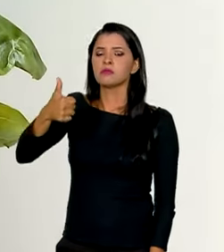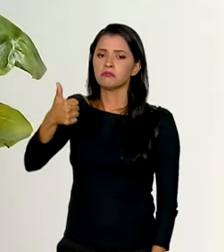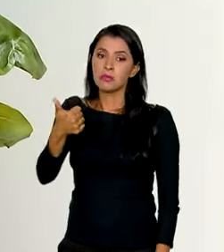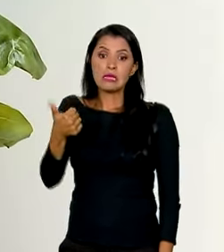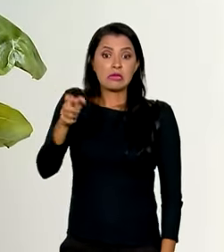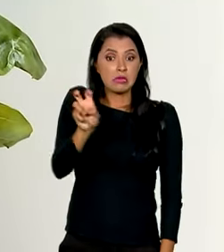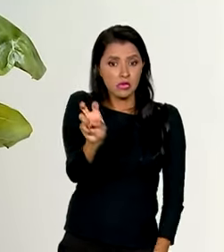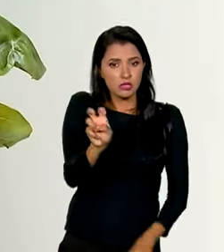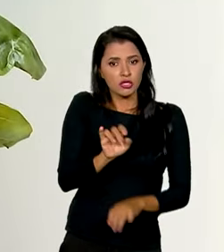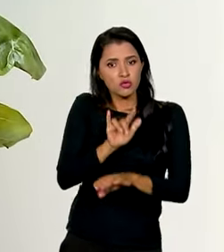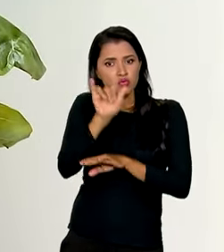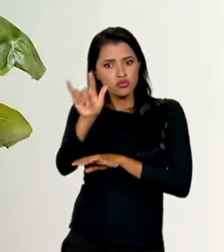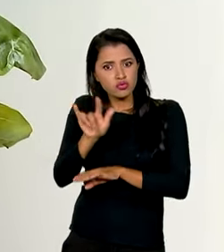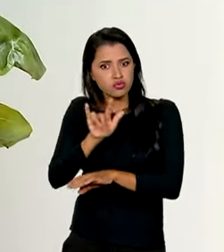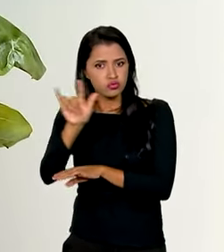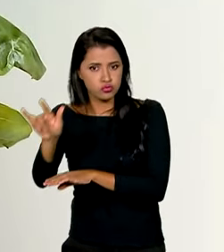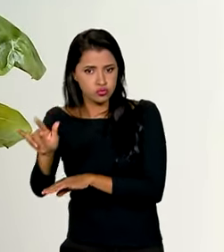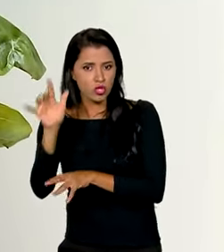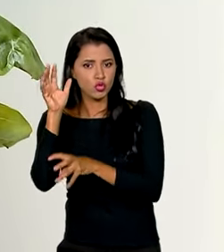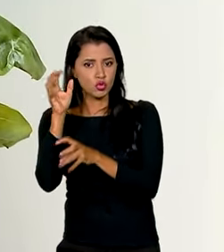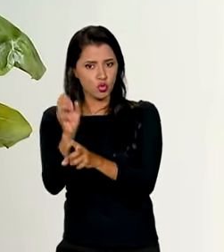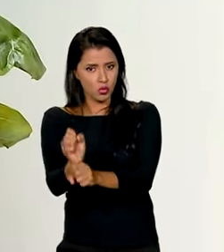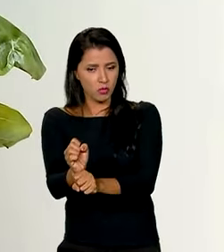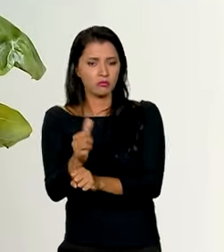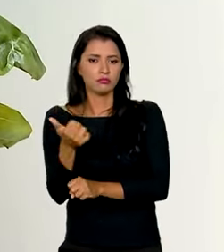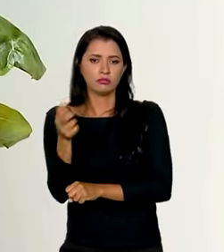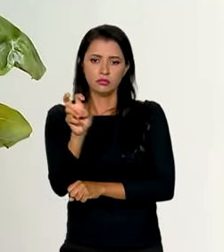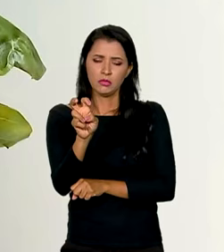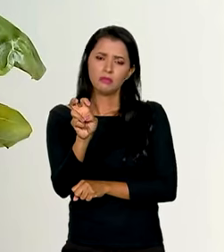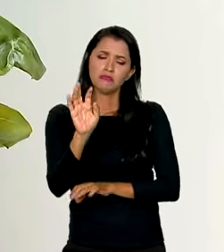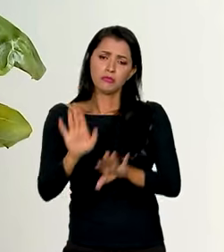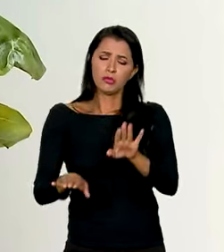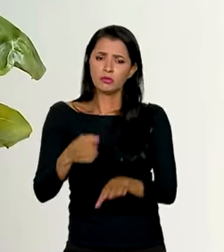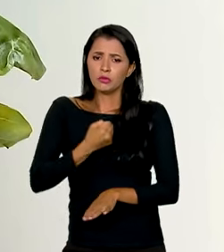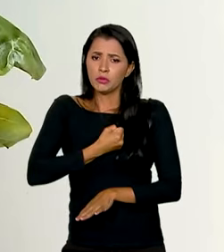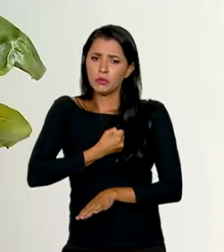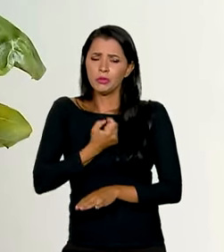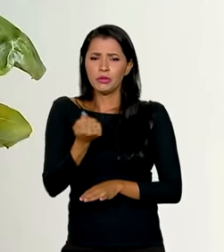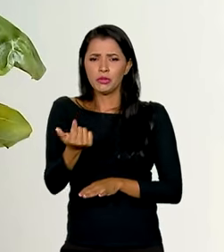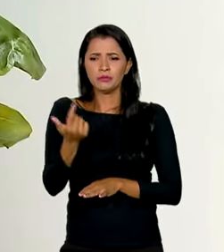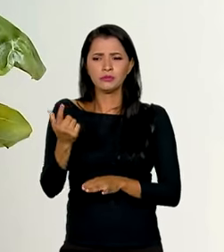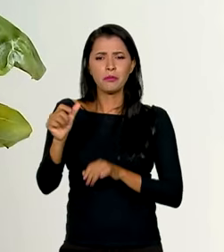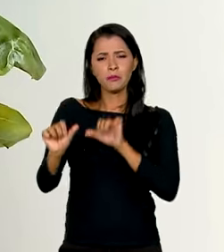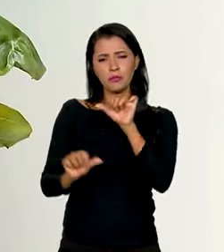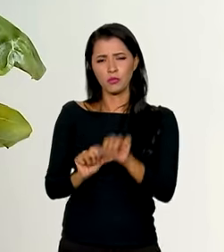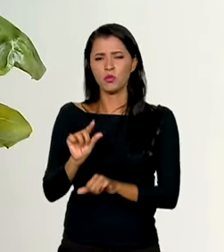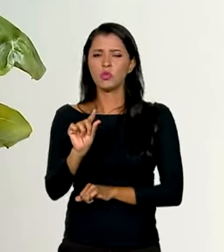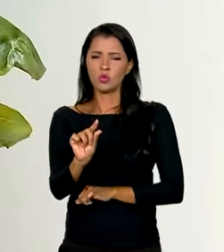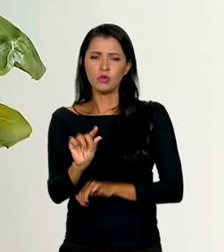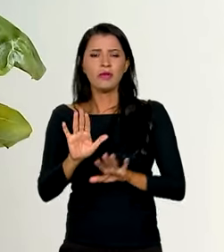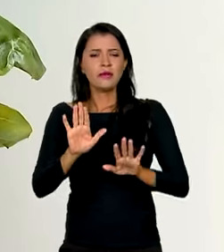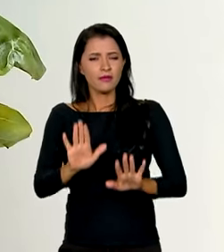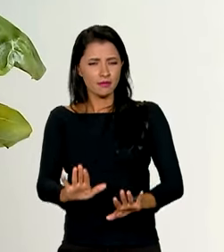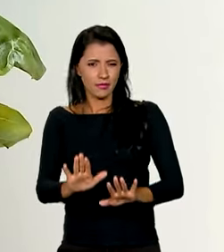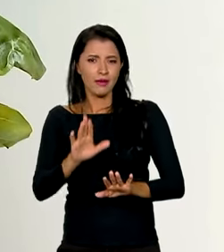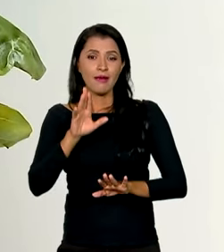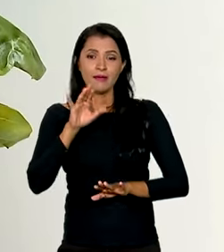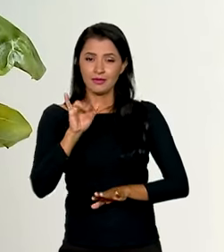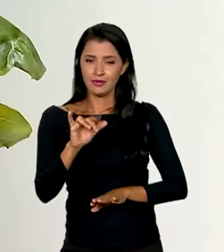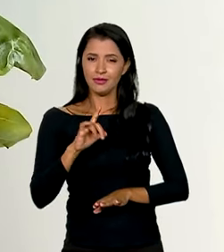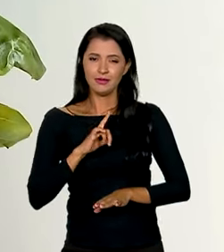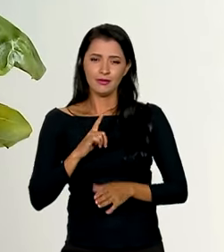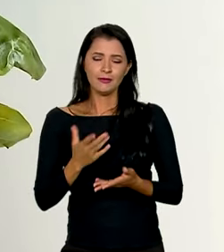15 voos, entende? E então esse número talvez fique um pouco modificado, mas caso